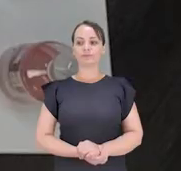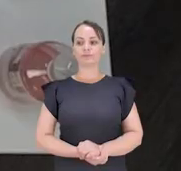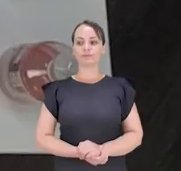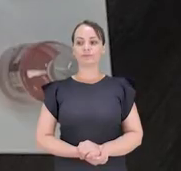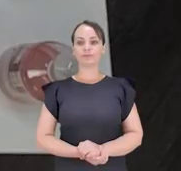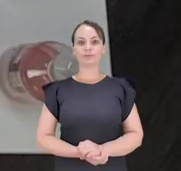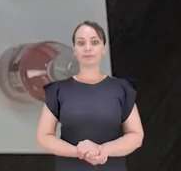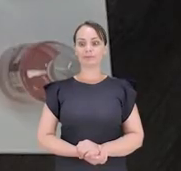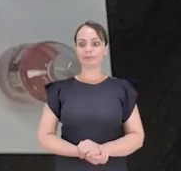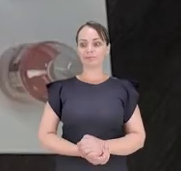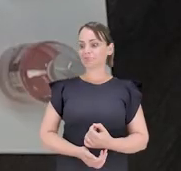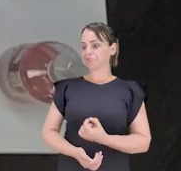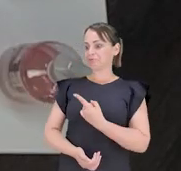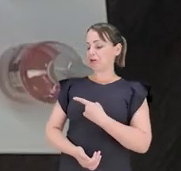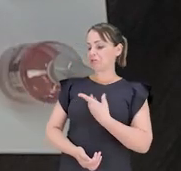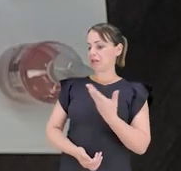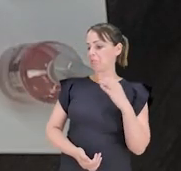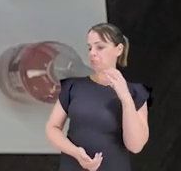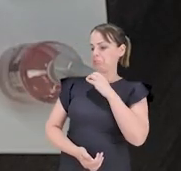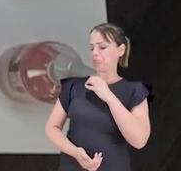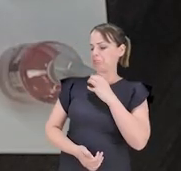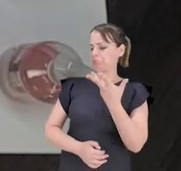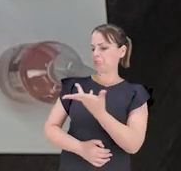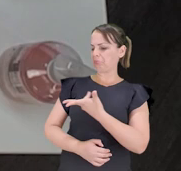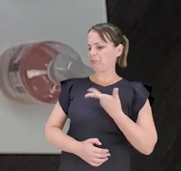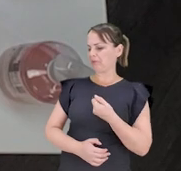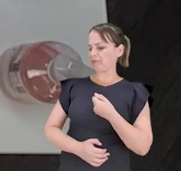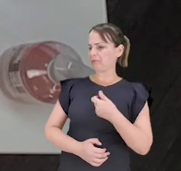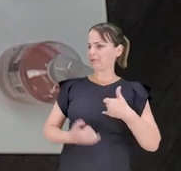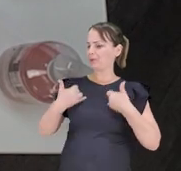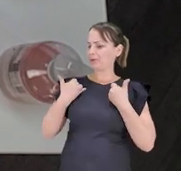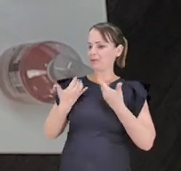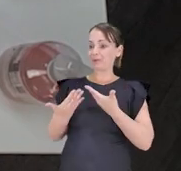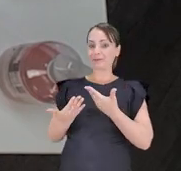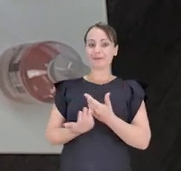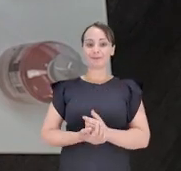Gente, ela é muito craque, que orgulho, olha isso! Deixa aqui.